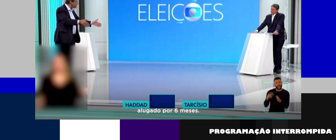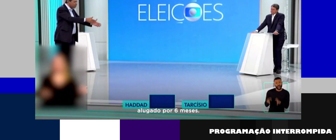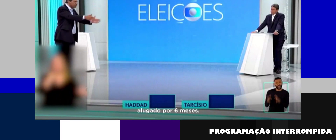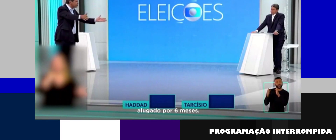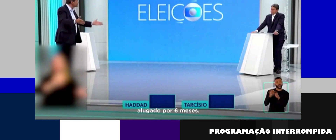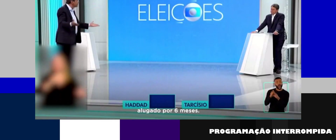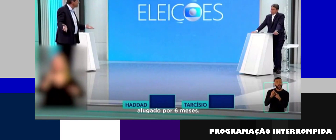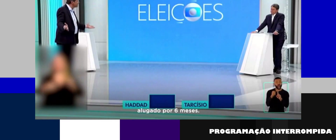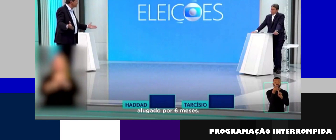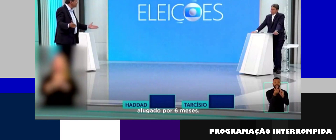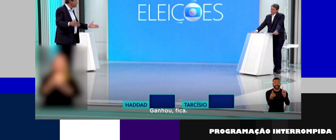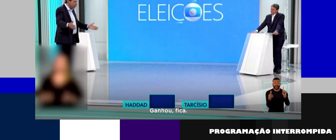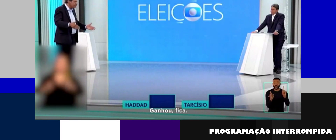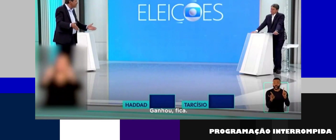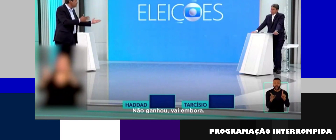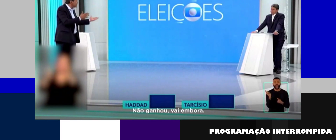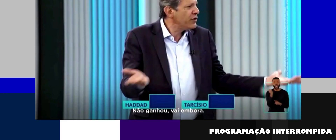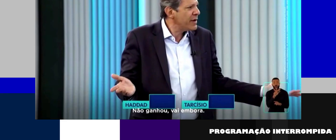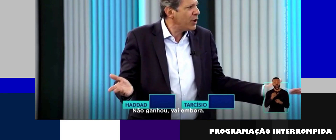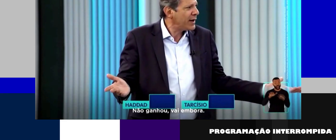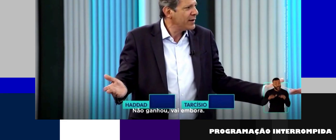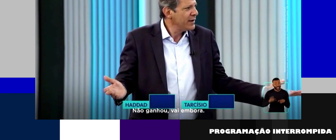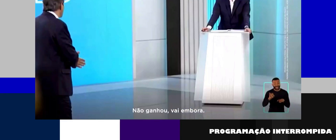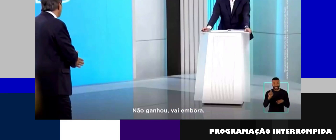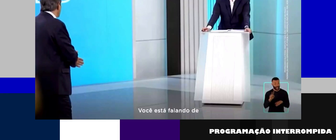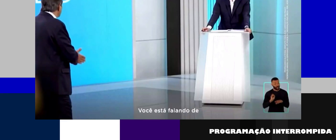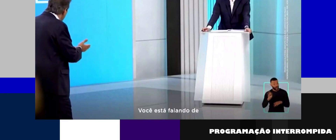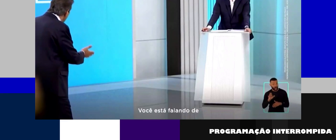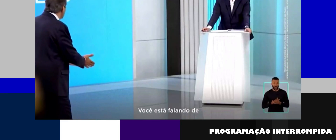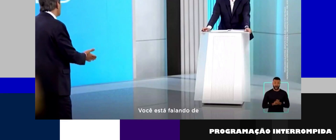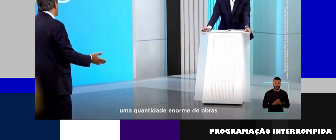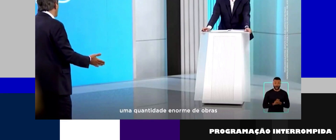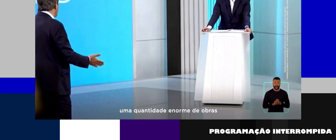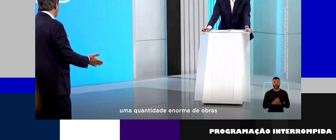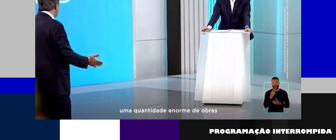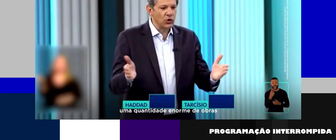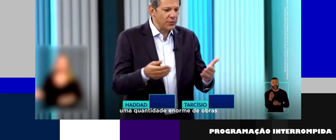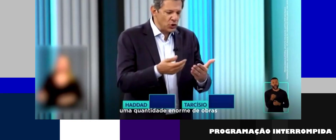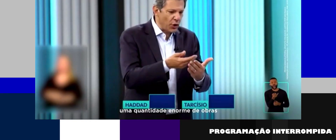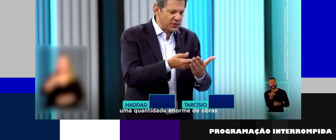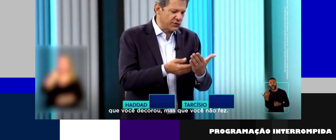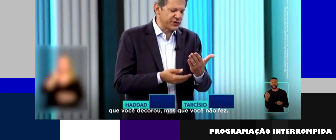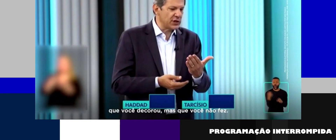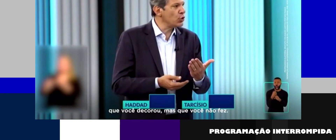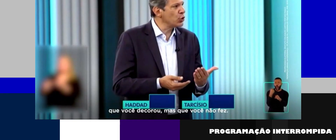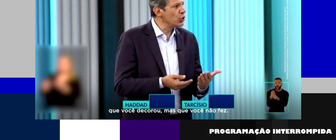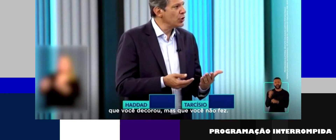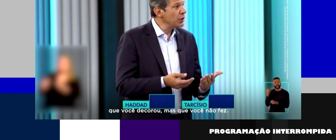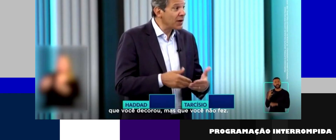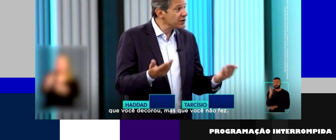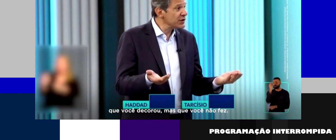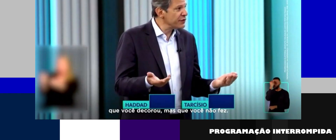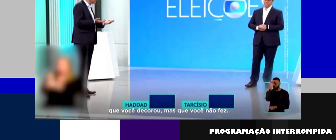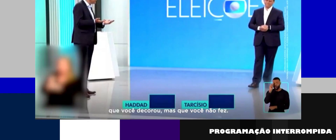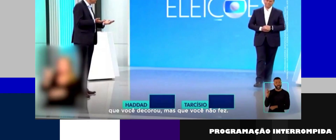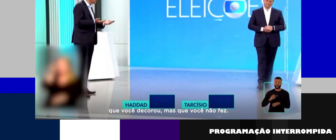hotel alugado por 6 meses. Ganhou, fica, não ganhou, vai embora. Você está falando de uma quantidade enorme de obras que você decorou,